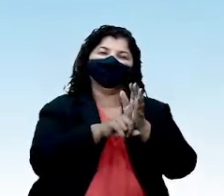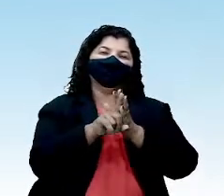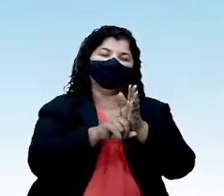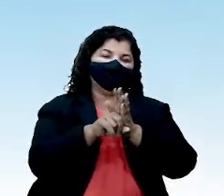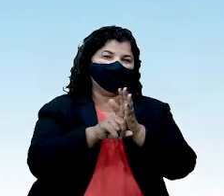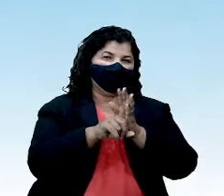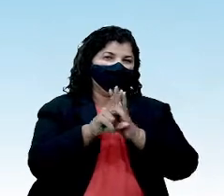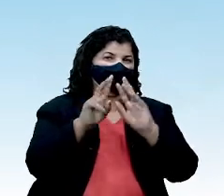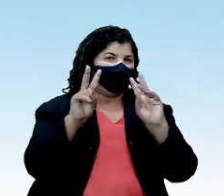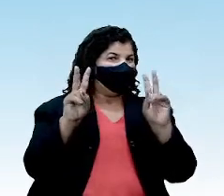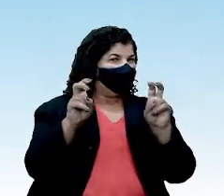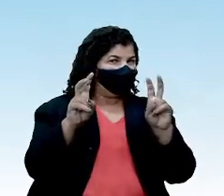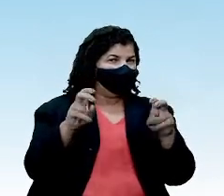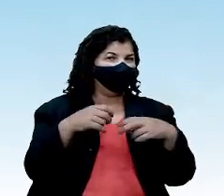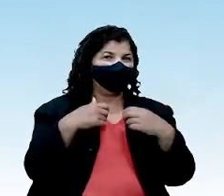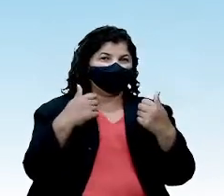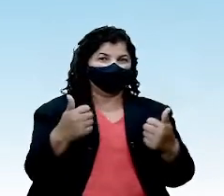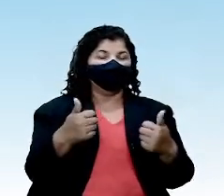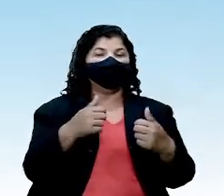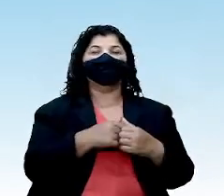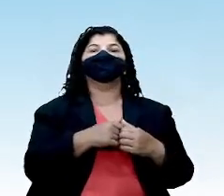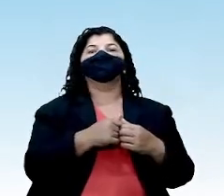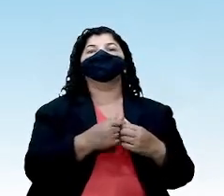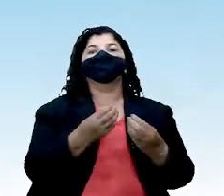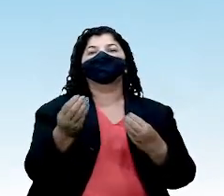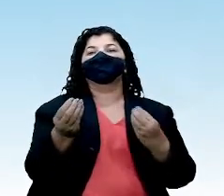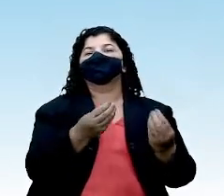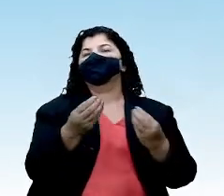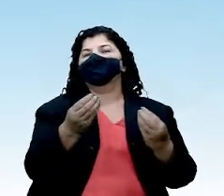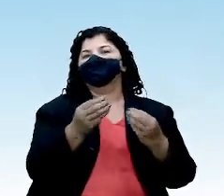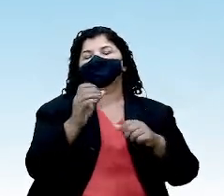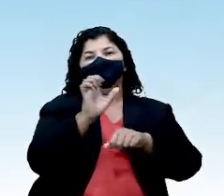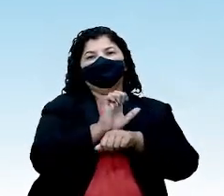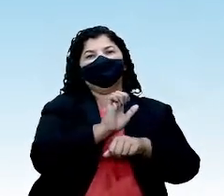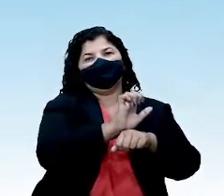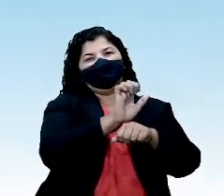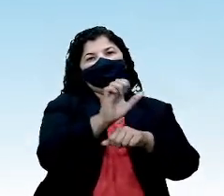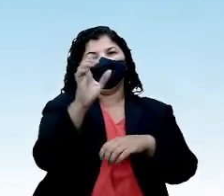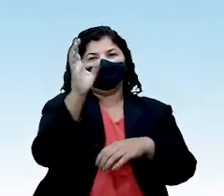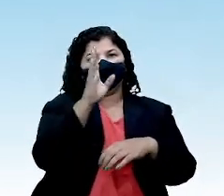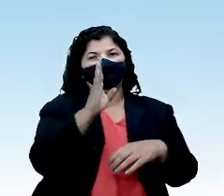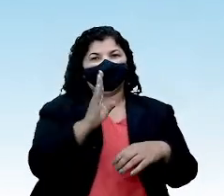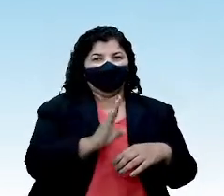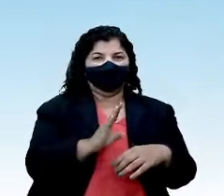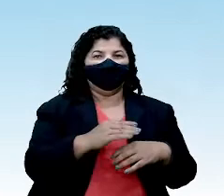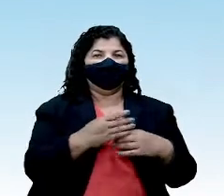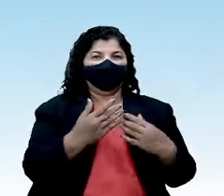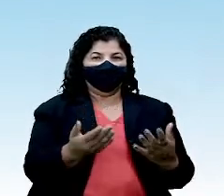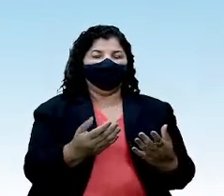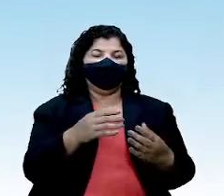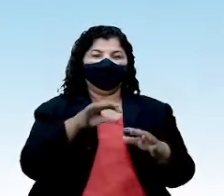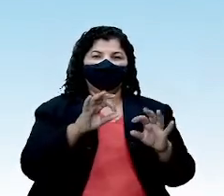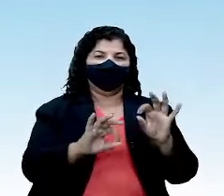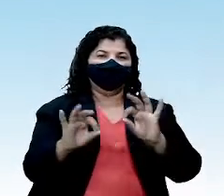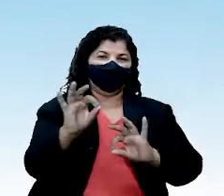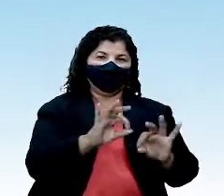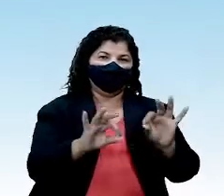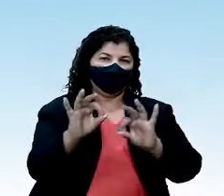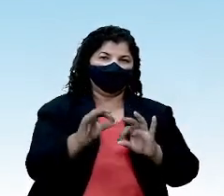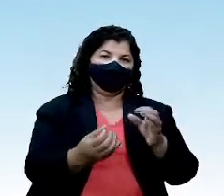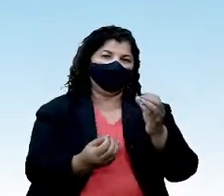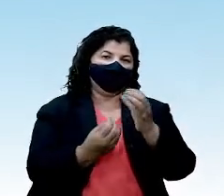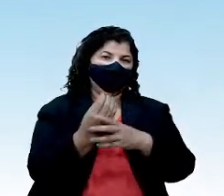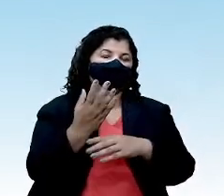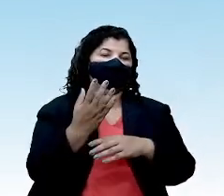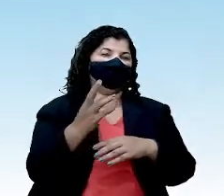tema. Vamos nessa! Então, a formação dos Estados Nacionais, né? Então, veja só, então surge o